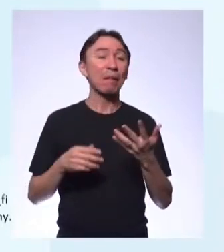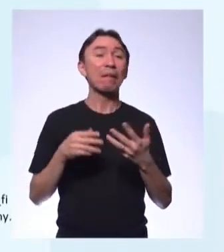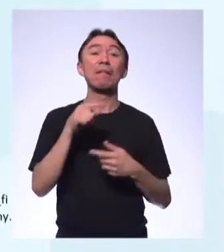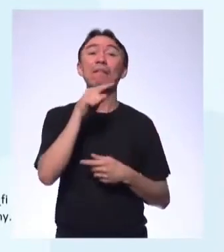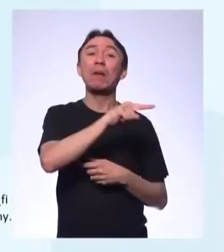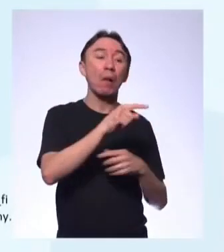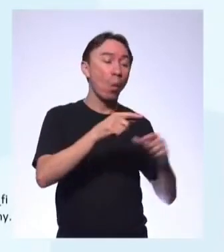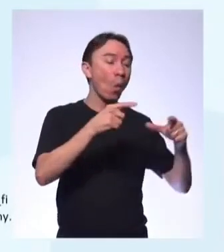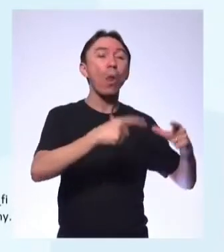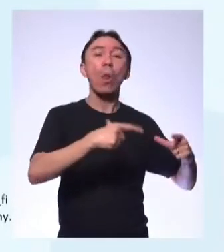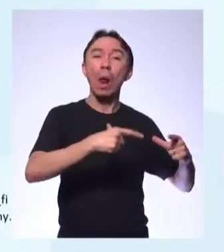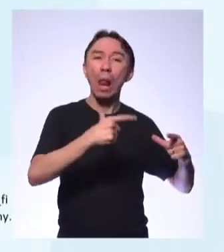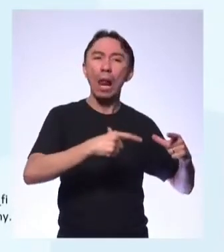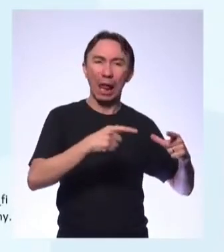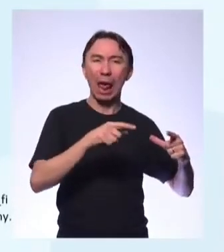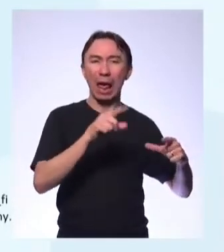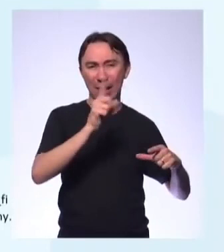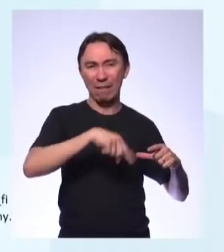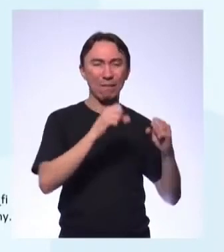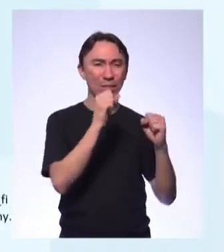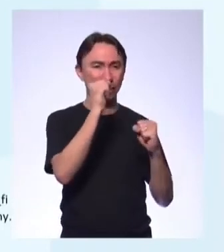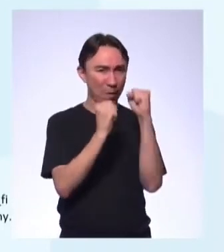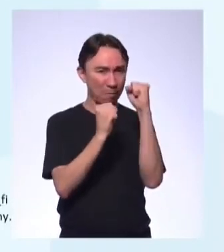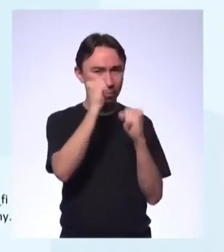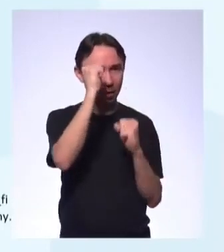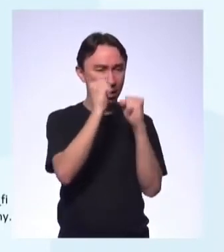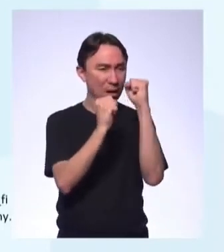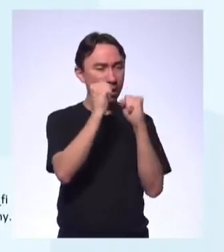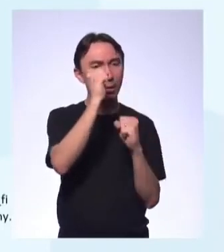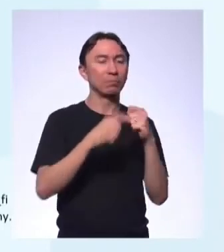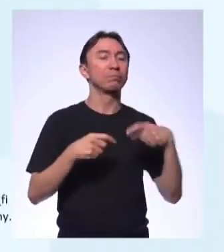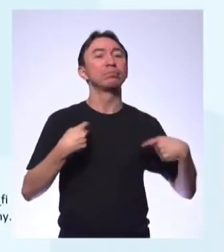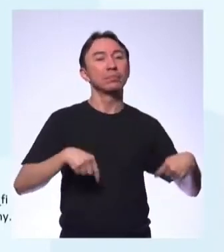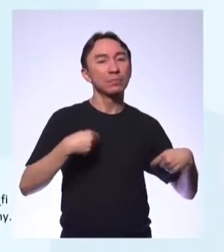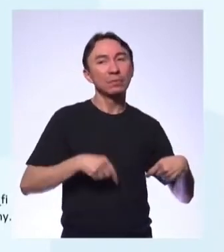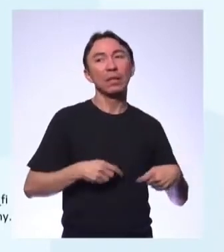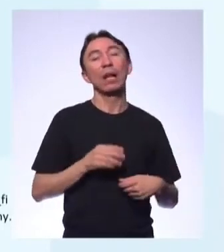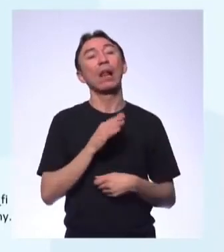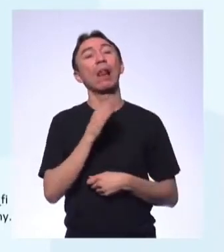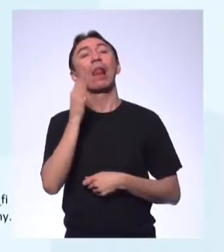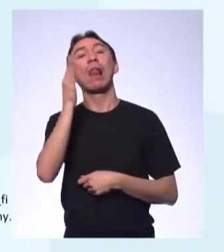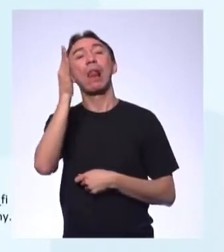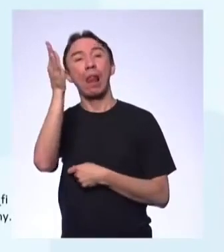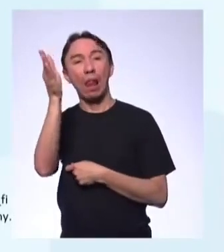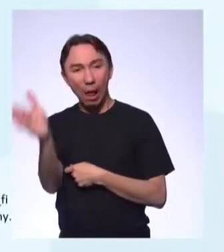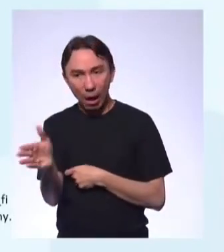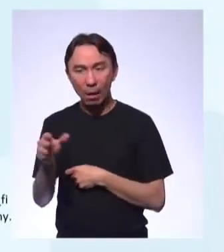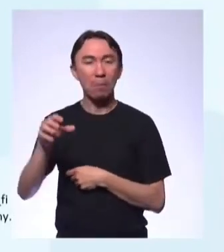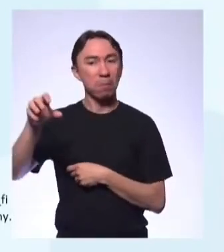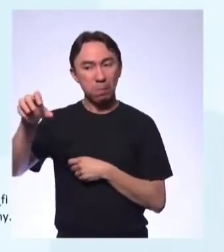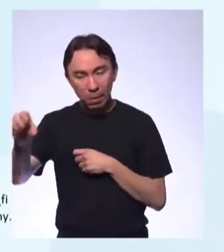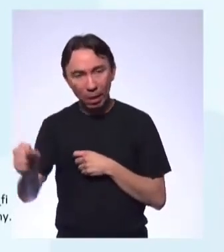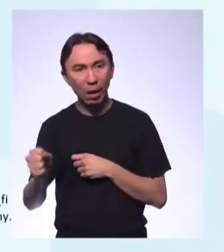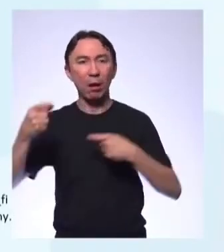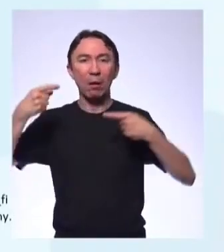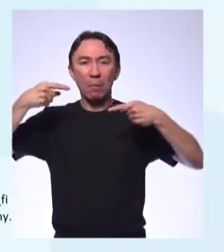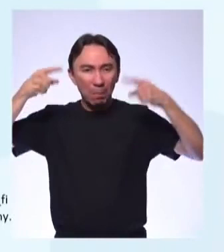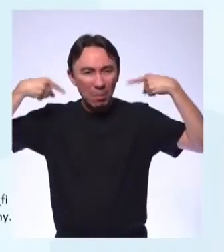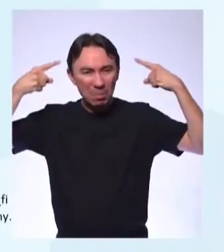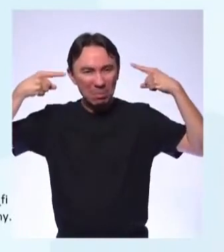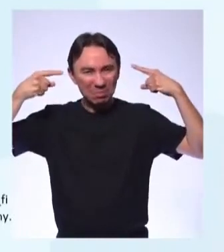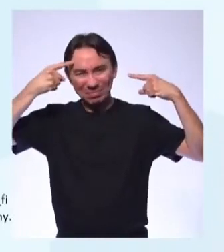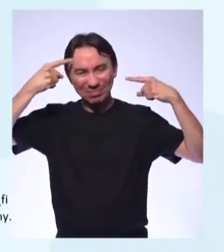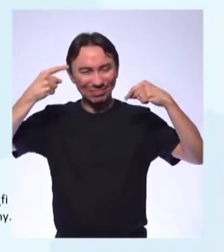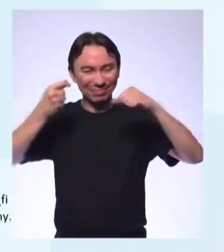uma fábrica, ele tinha que se deslocar até a casa dele para ter acesso tanto ao equipamento como a matéria-prima, que é a lã de ovelha.